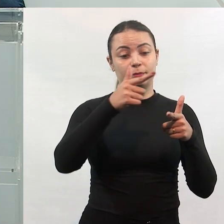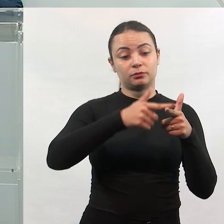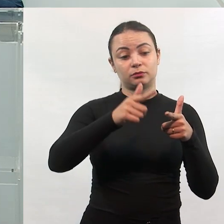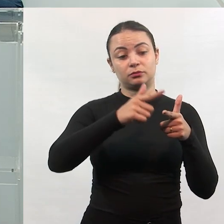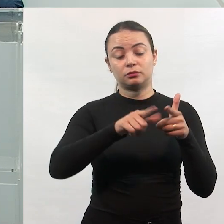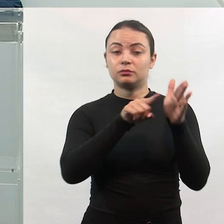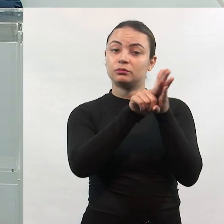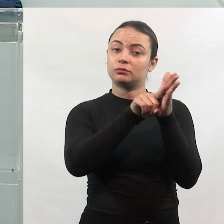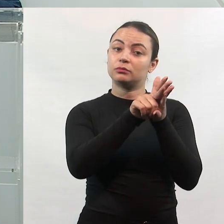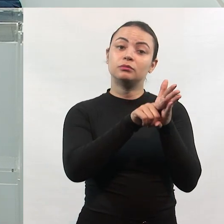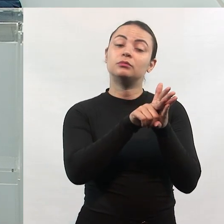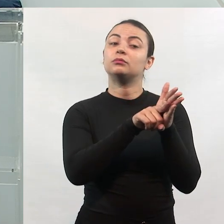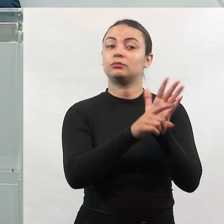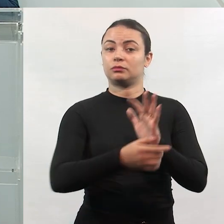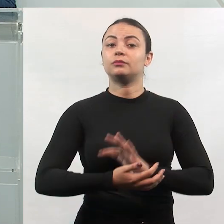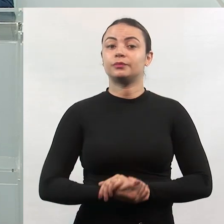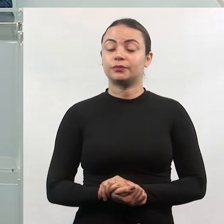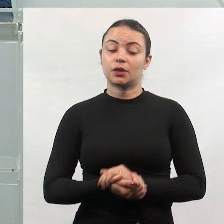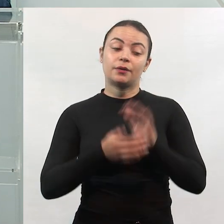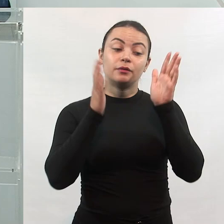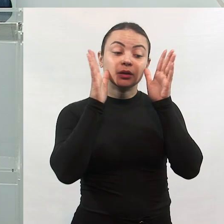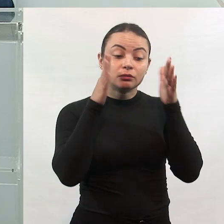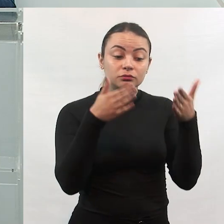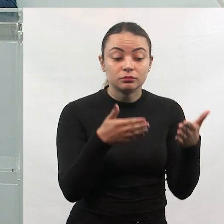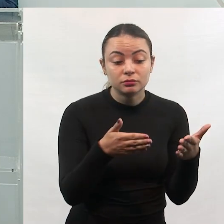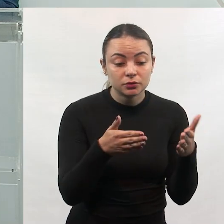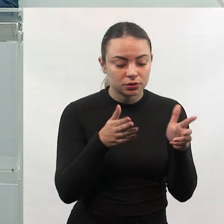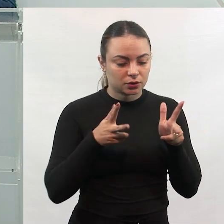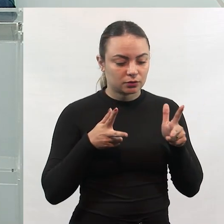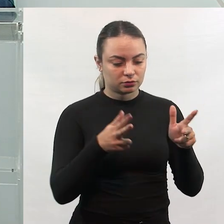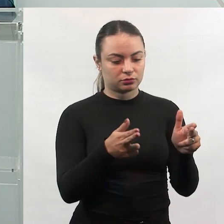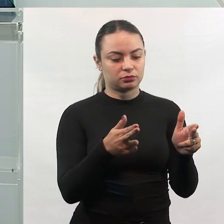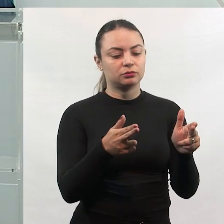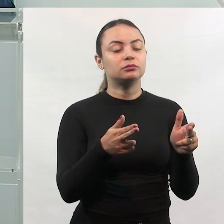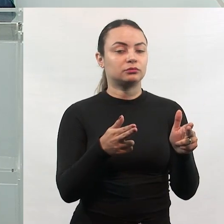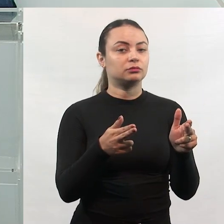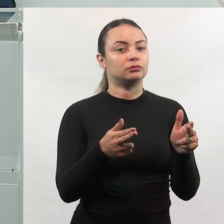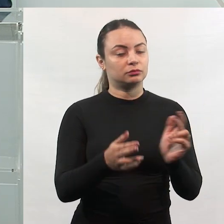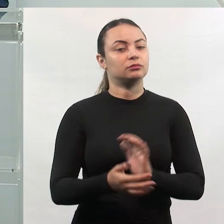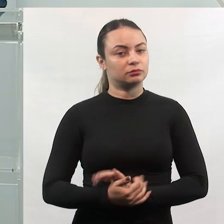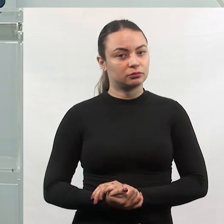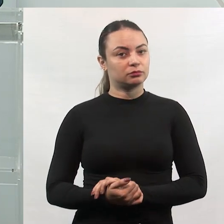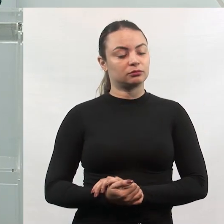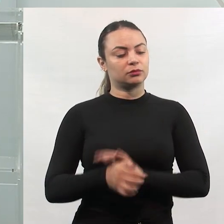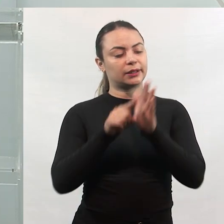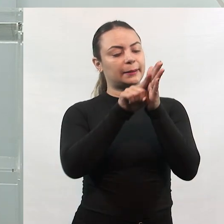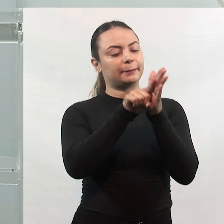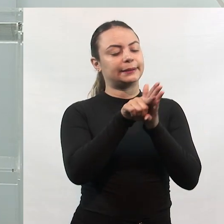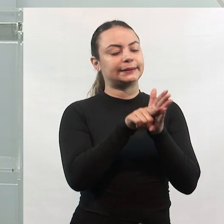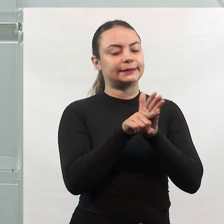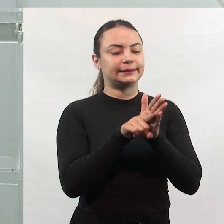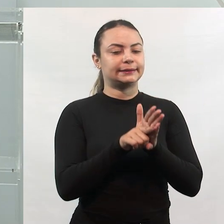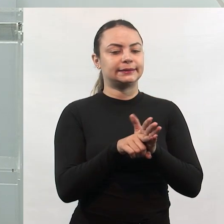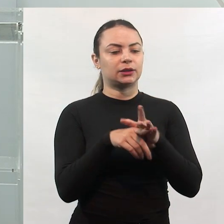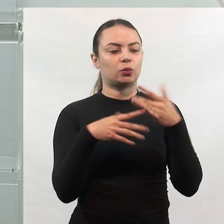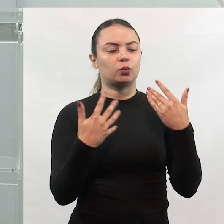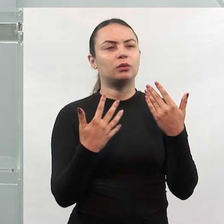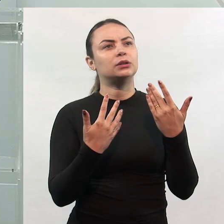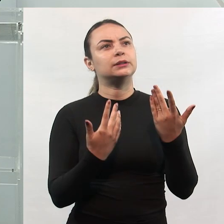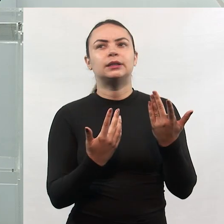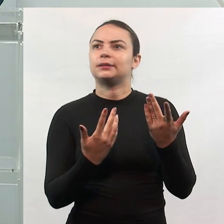todo, é comum, né, que a gente se debruce sobre uma pequena parte dele, tá? E ao se debruçar sobre uma pequena